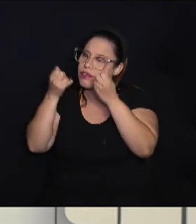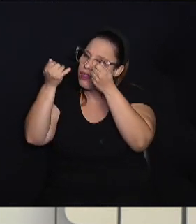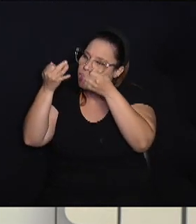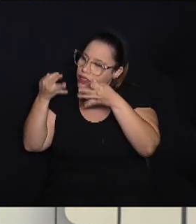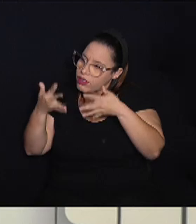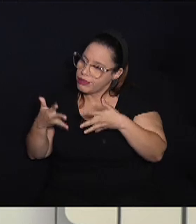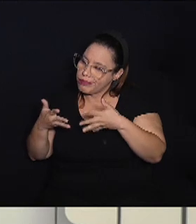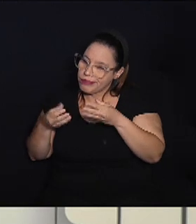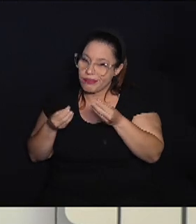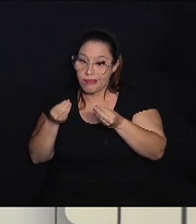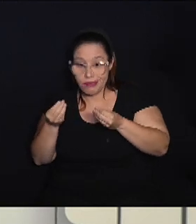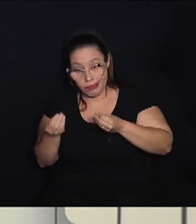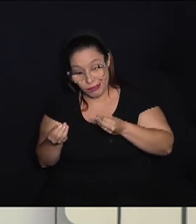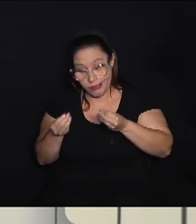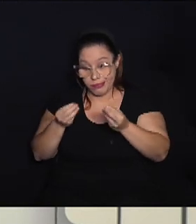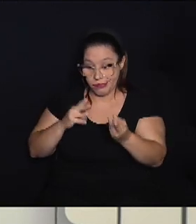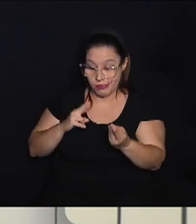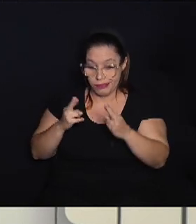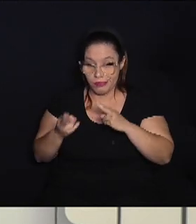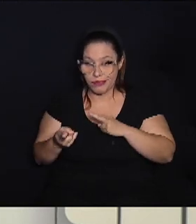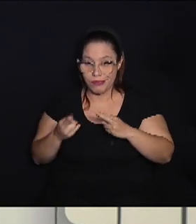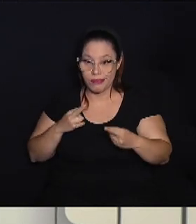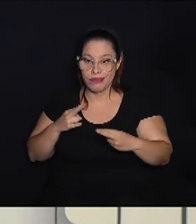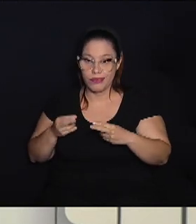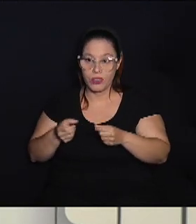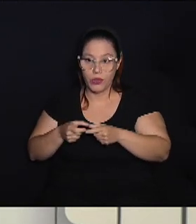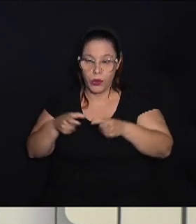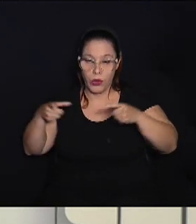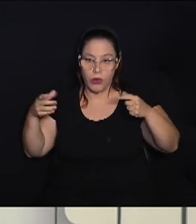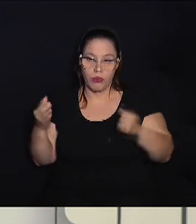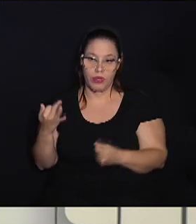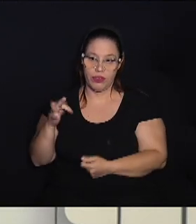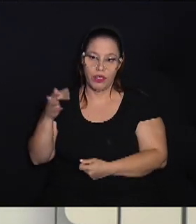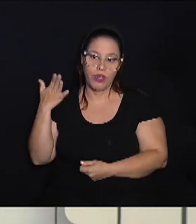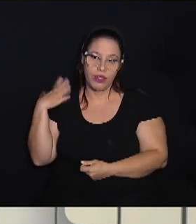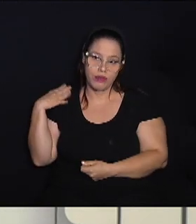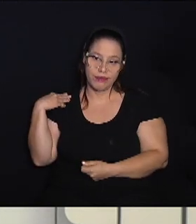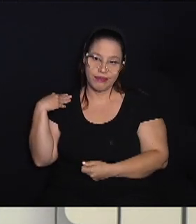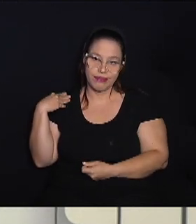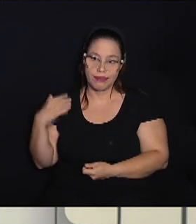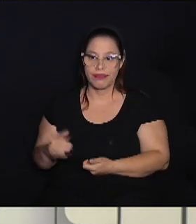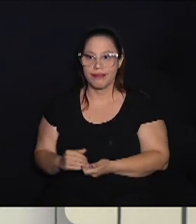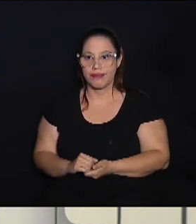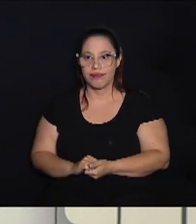esta relação do frio com o aumento das dores corporais.